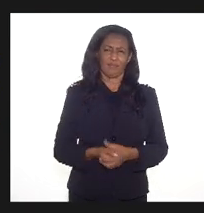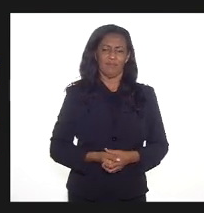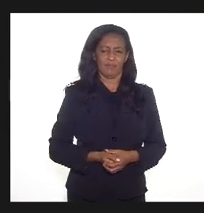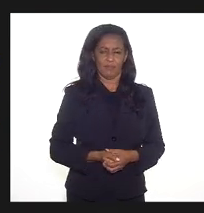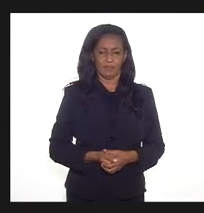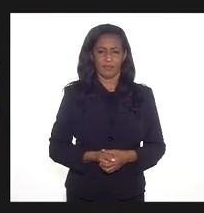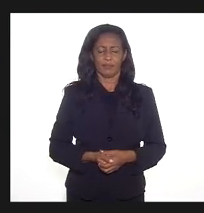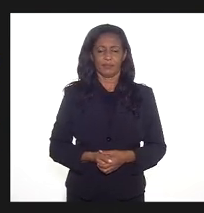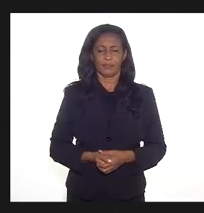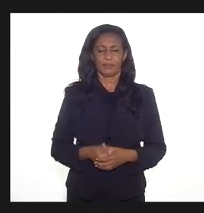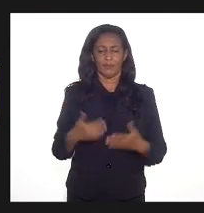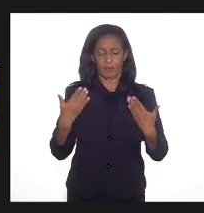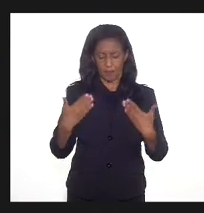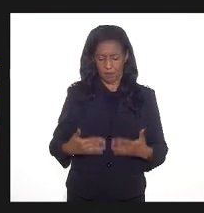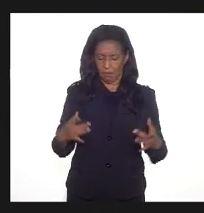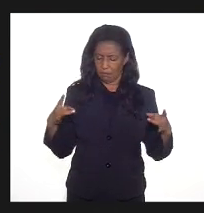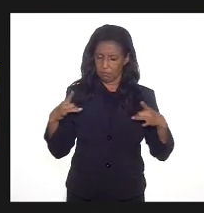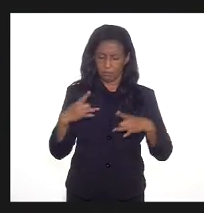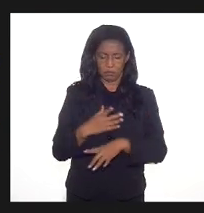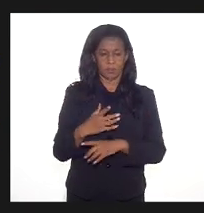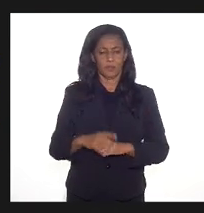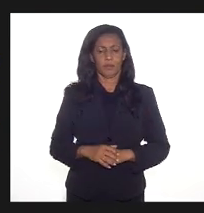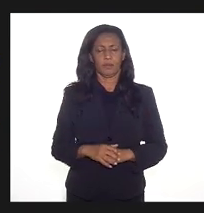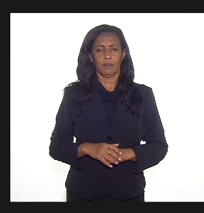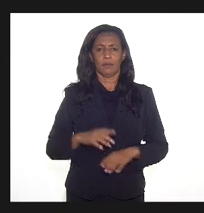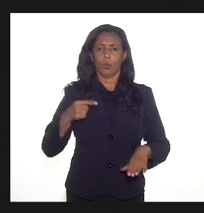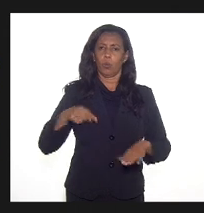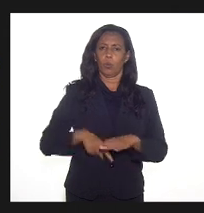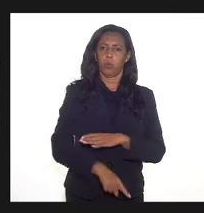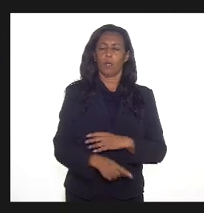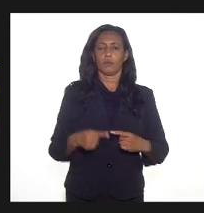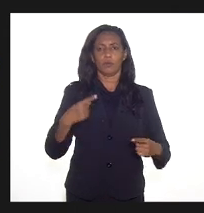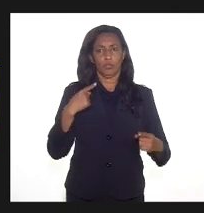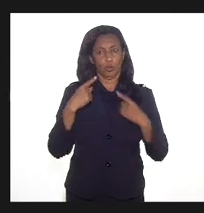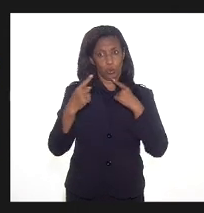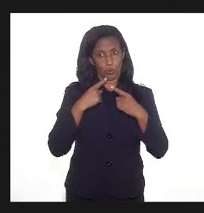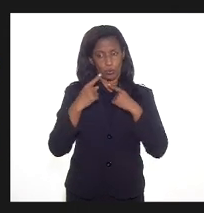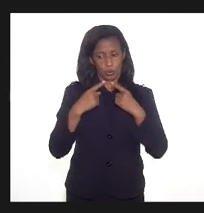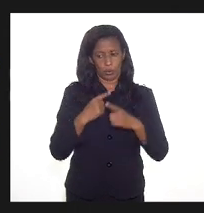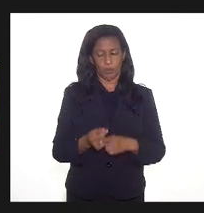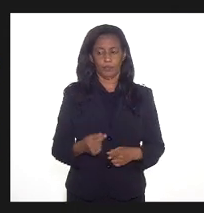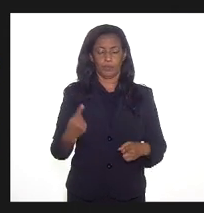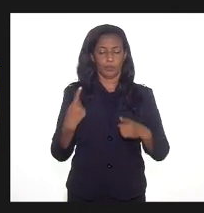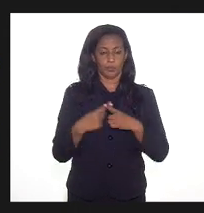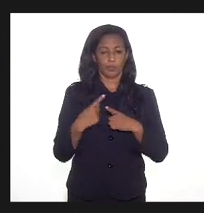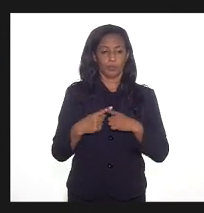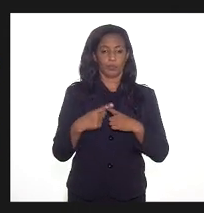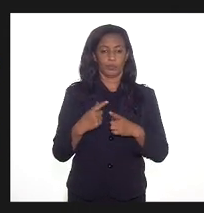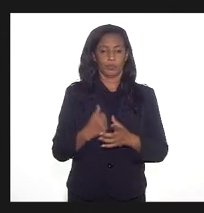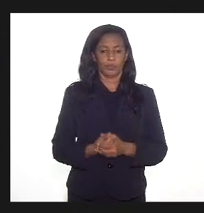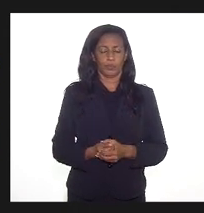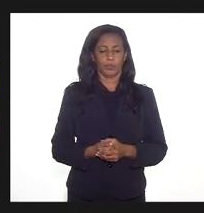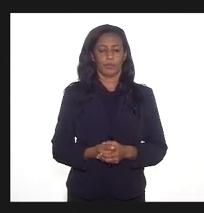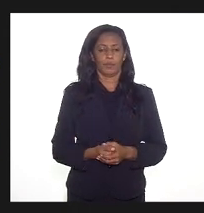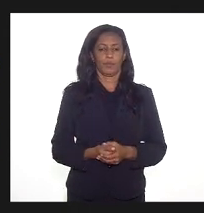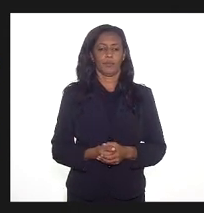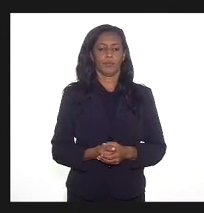eu fico aqui à sua disposição para poder aprofundar essa discussão, porque